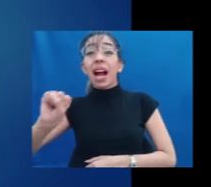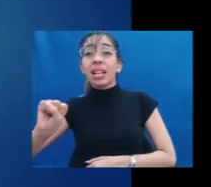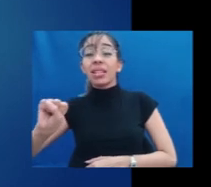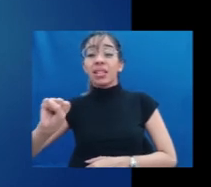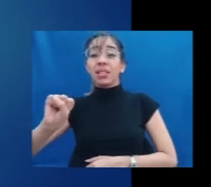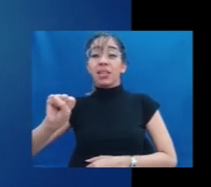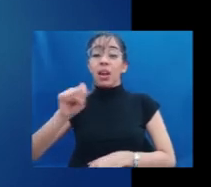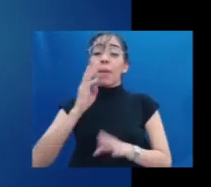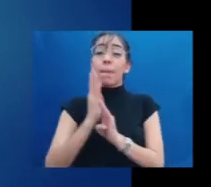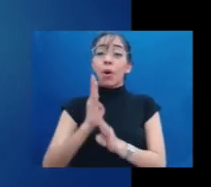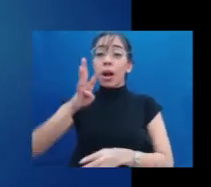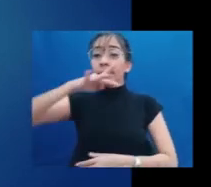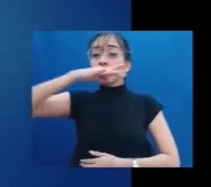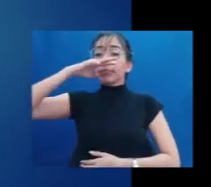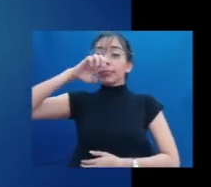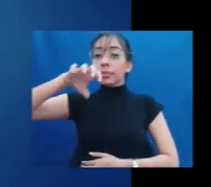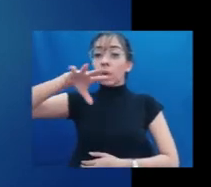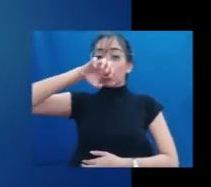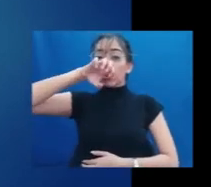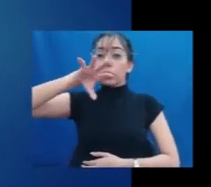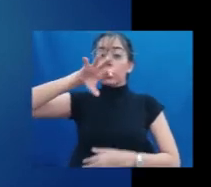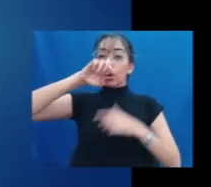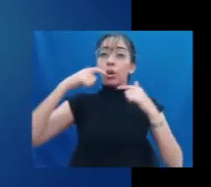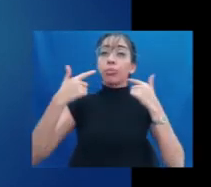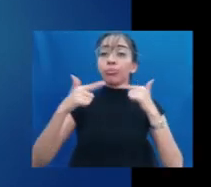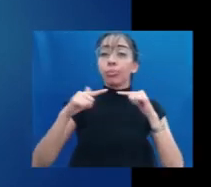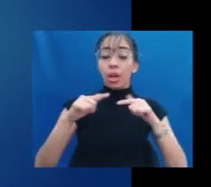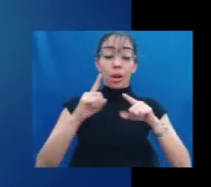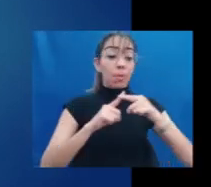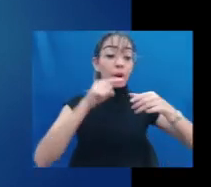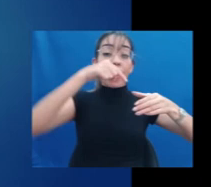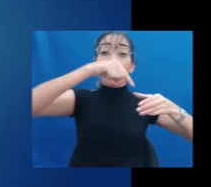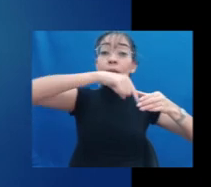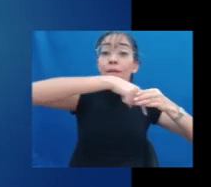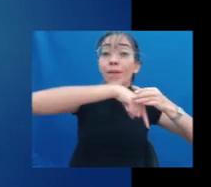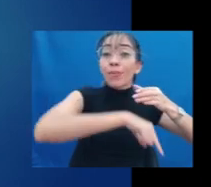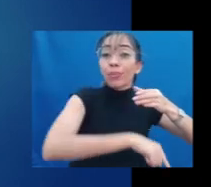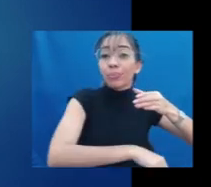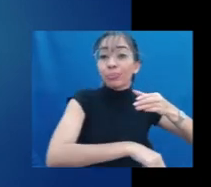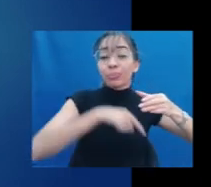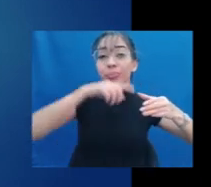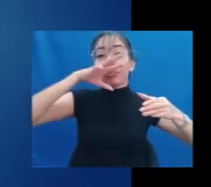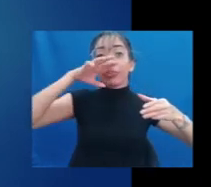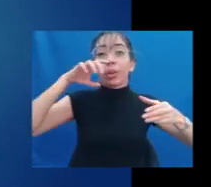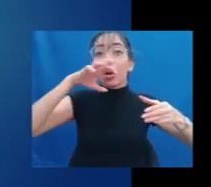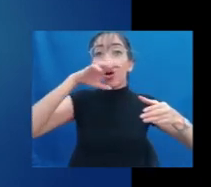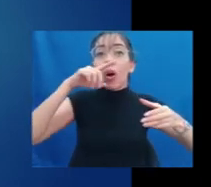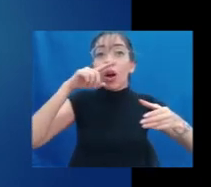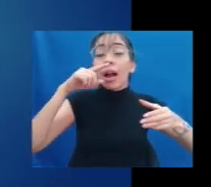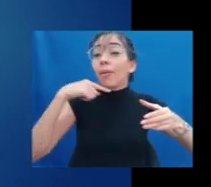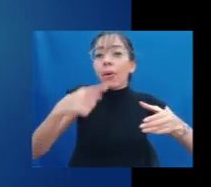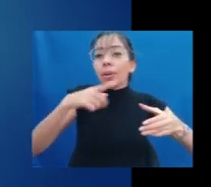anos, tá? Então, segundo as informações da Aquasis, o incidente aconteceu durante o procedimento de manutenção na